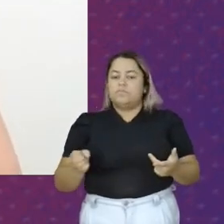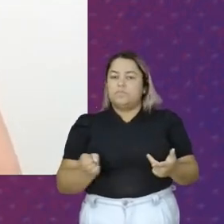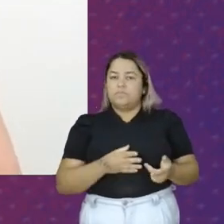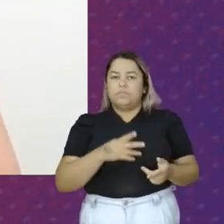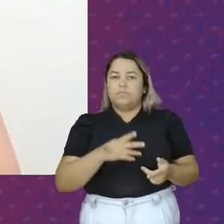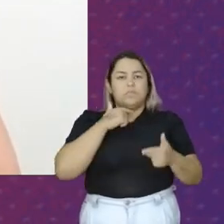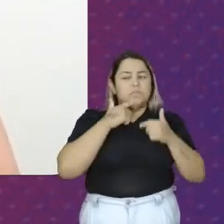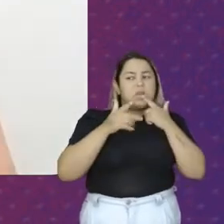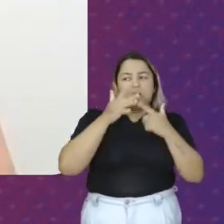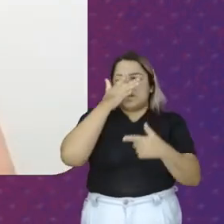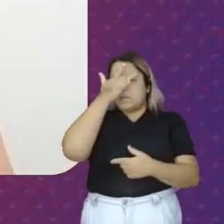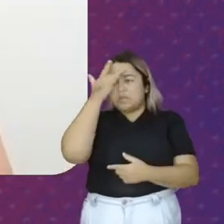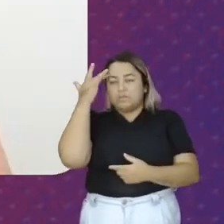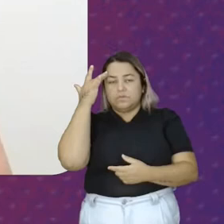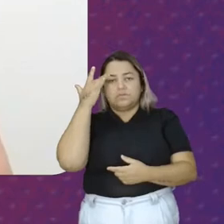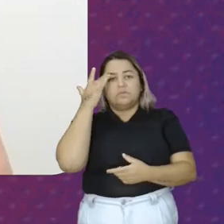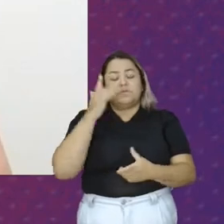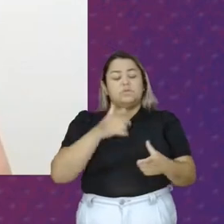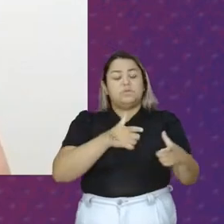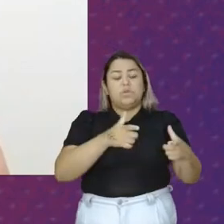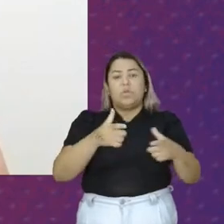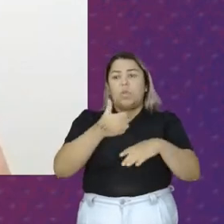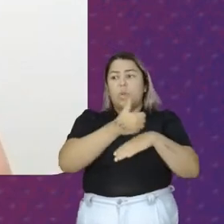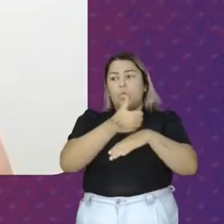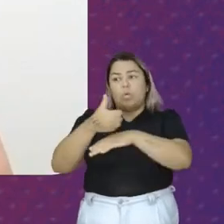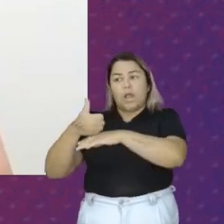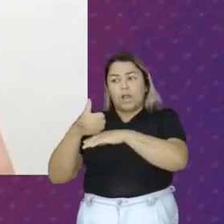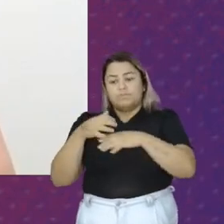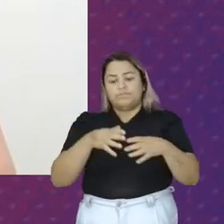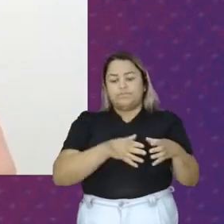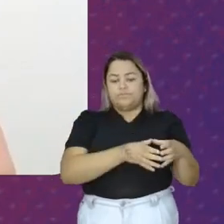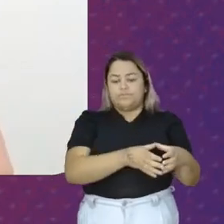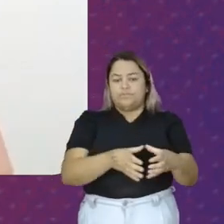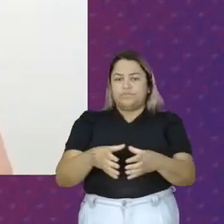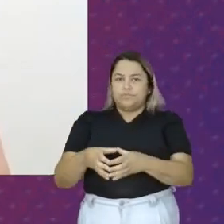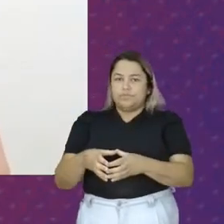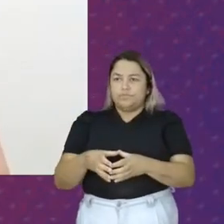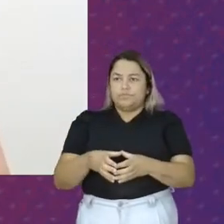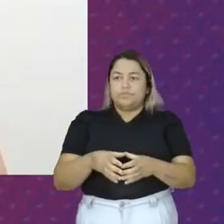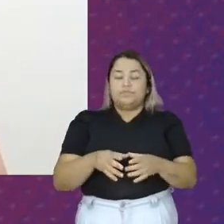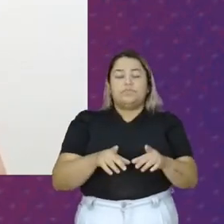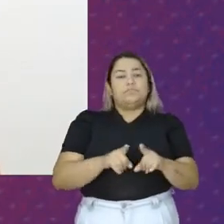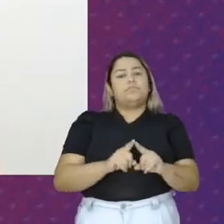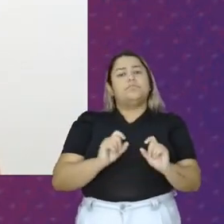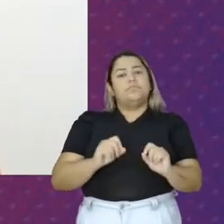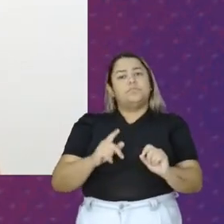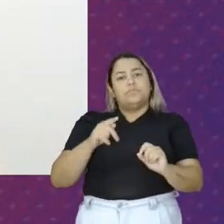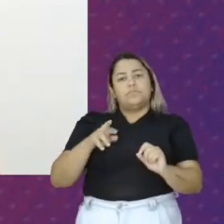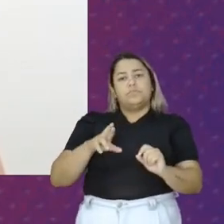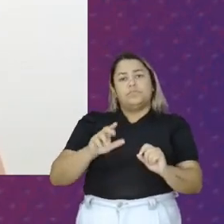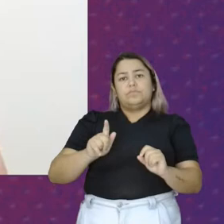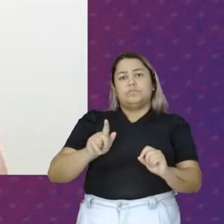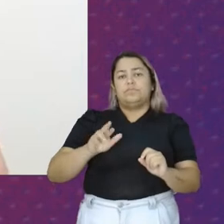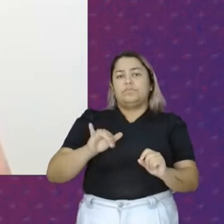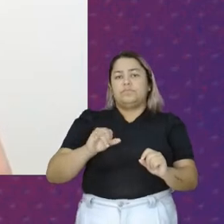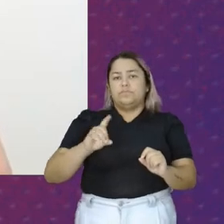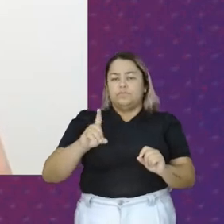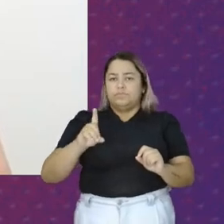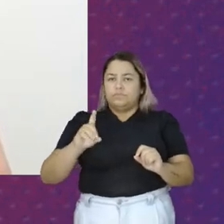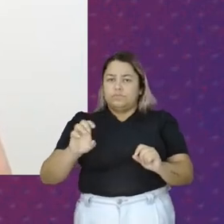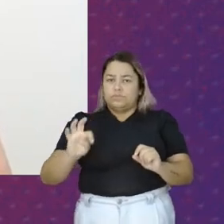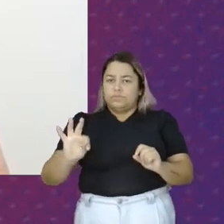ninguém que em espaços coletivos que se dizem progressistas, avançados,